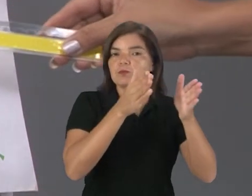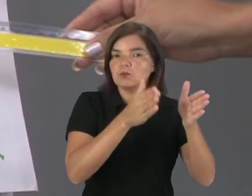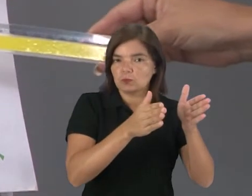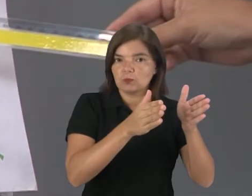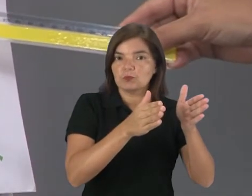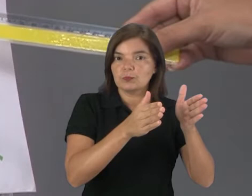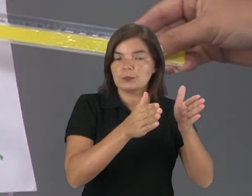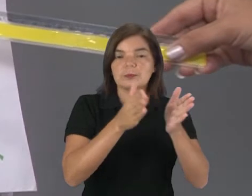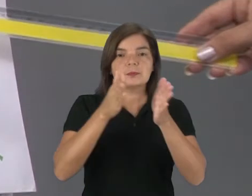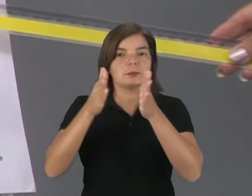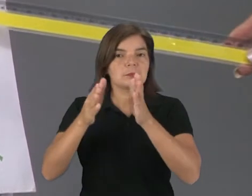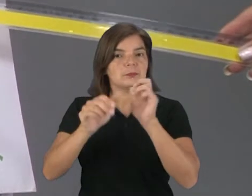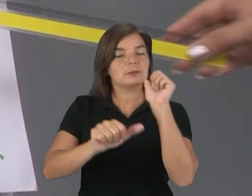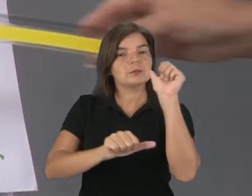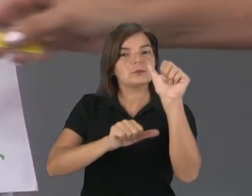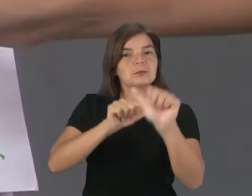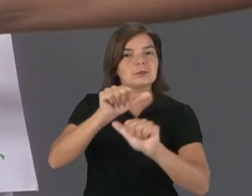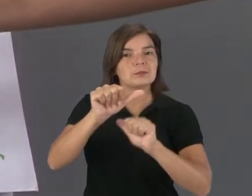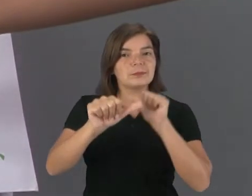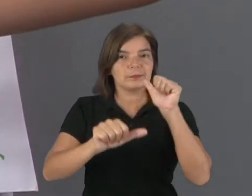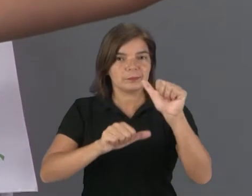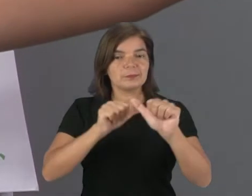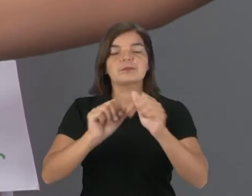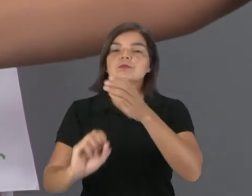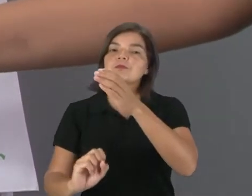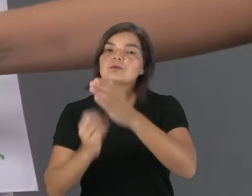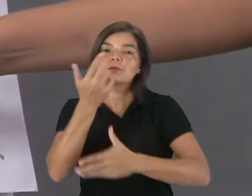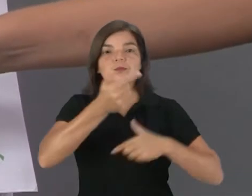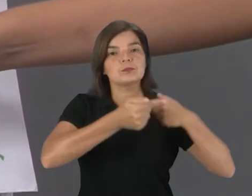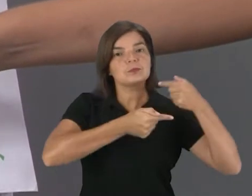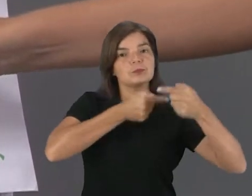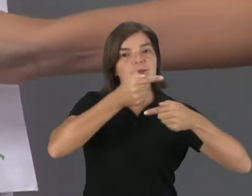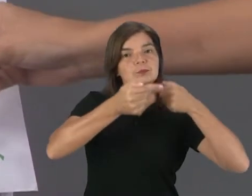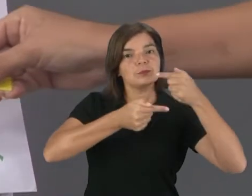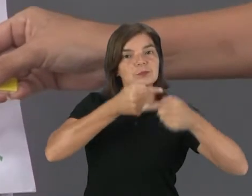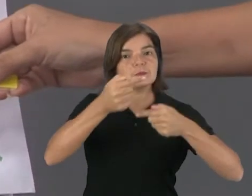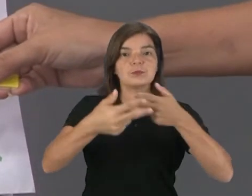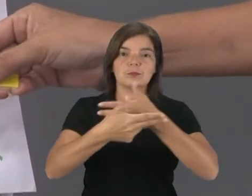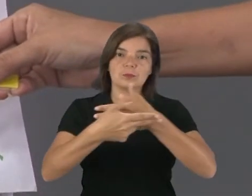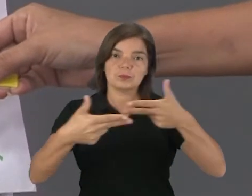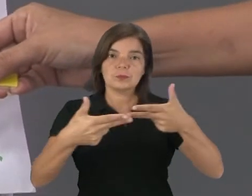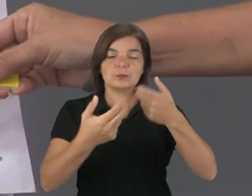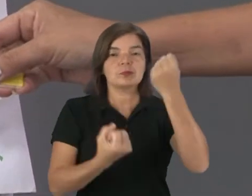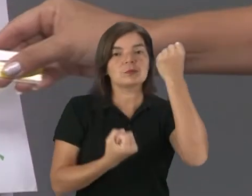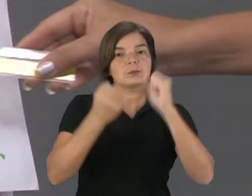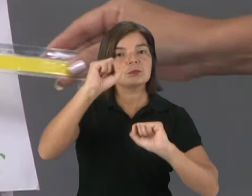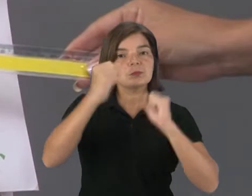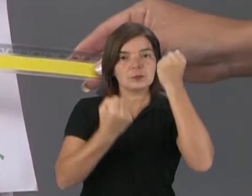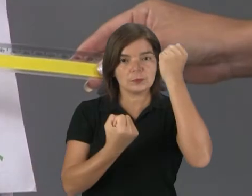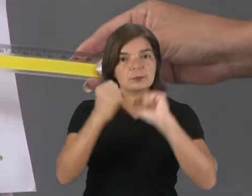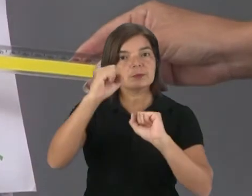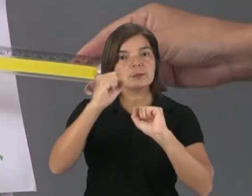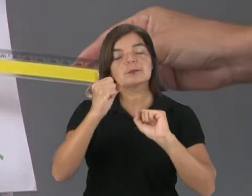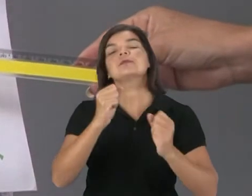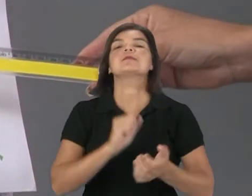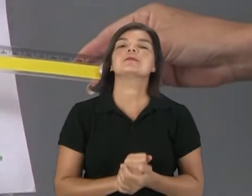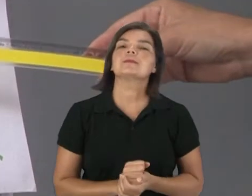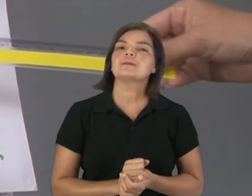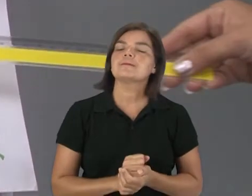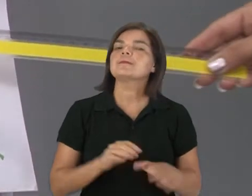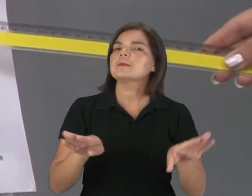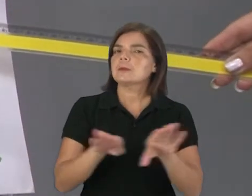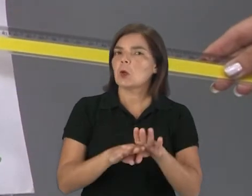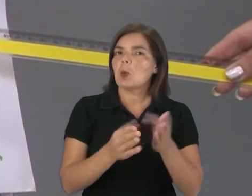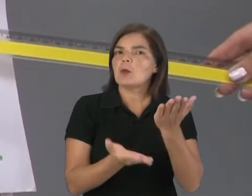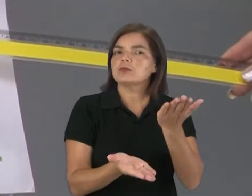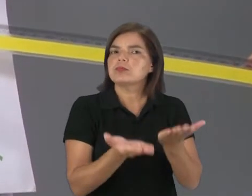classificação, transformação da matéria-prima em produto industrializado,